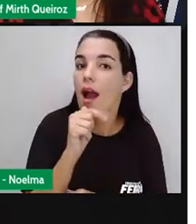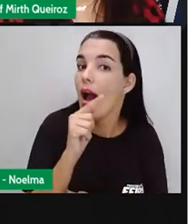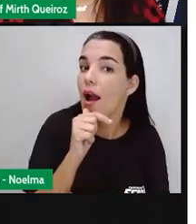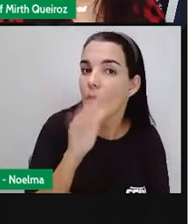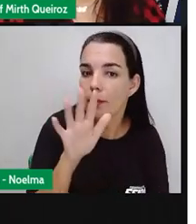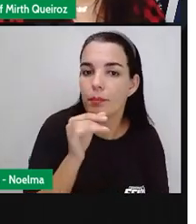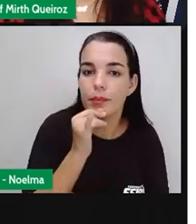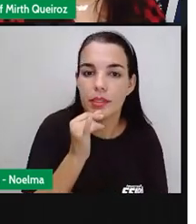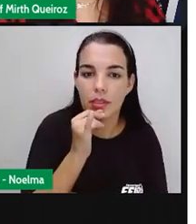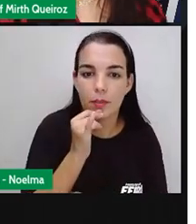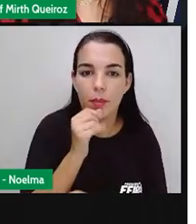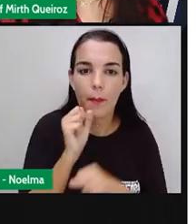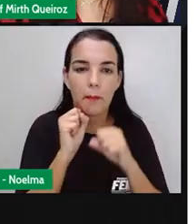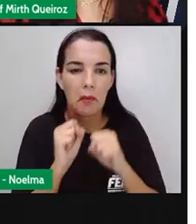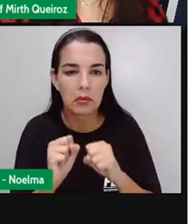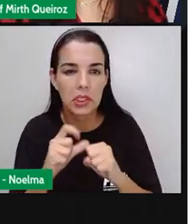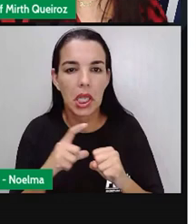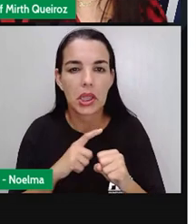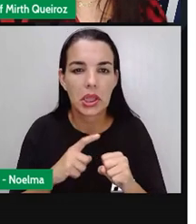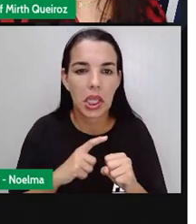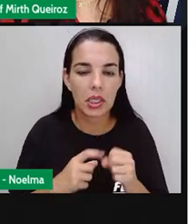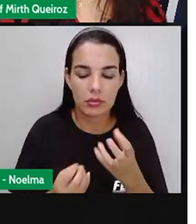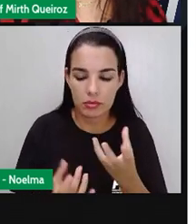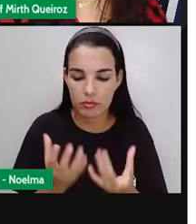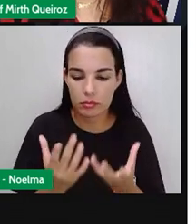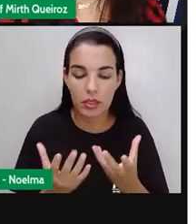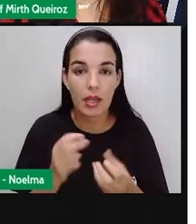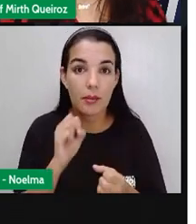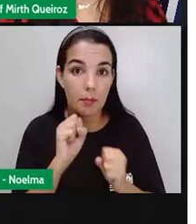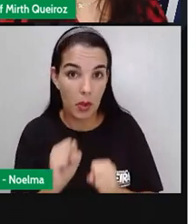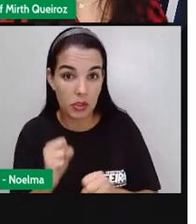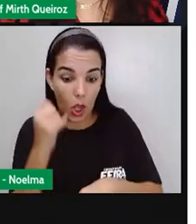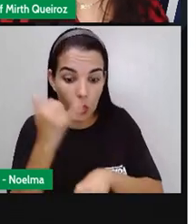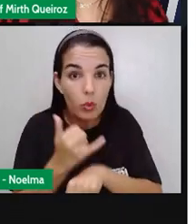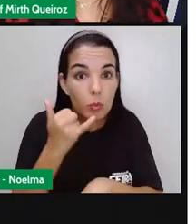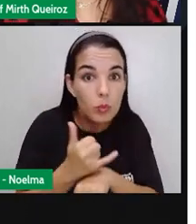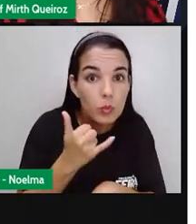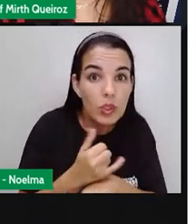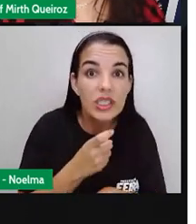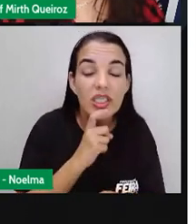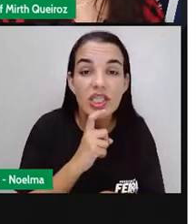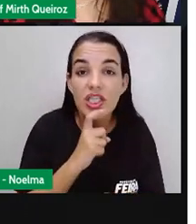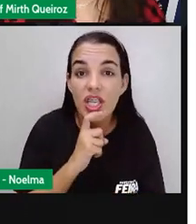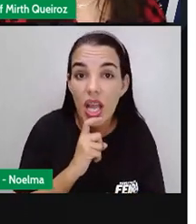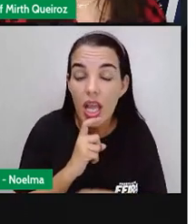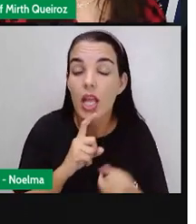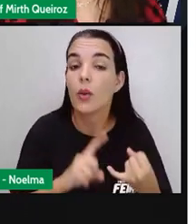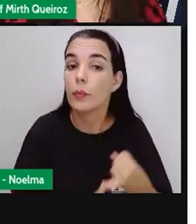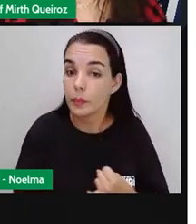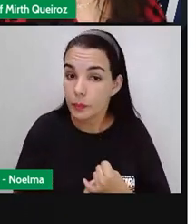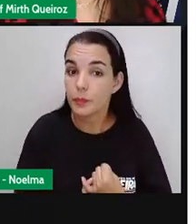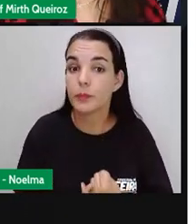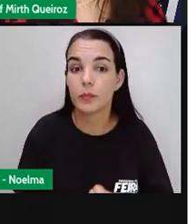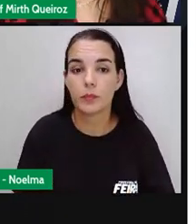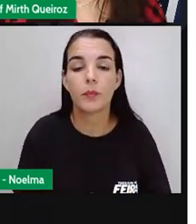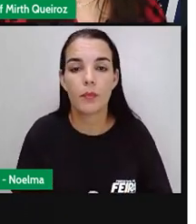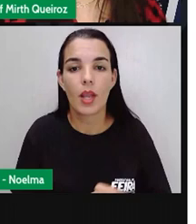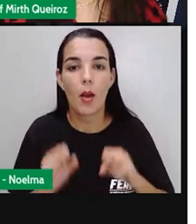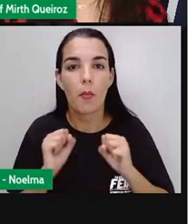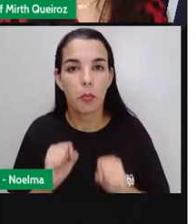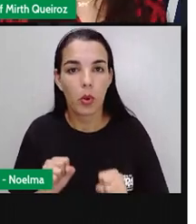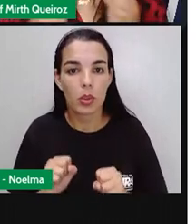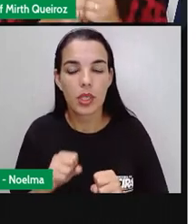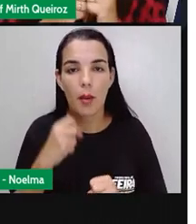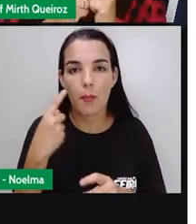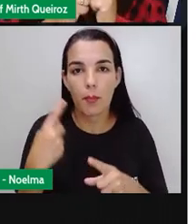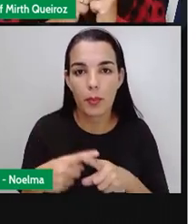ocorrer fenômenos físicos e ela se encontrar no estado sólido, que nós temos como exemplo aí o gelo, onde